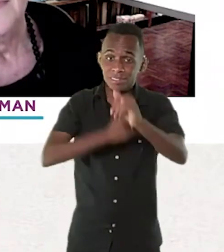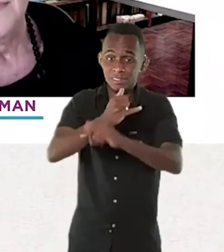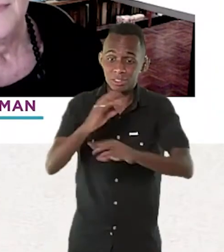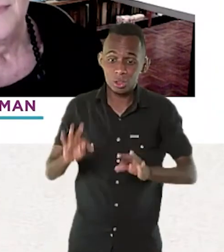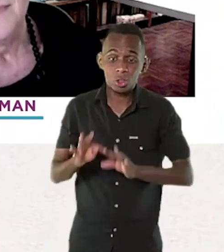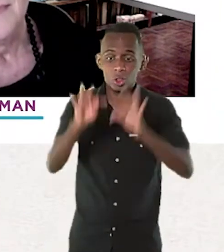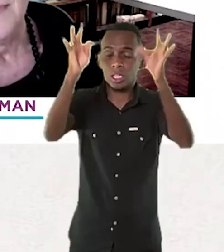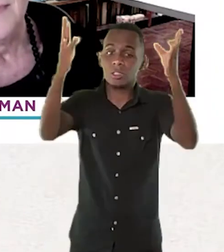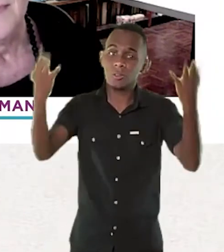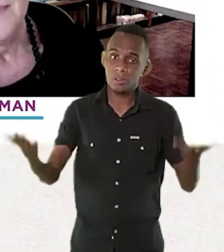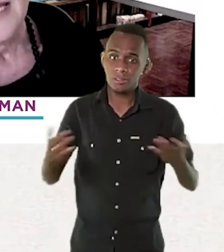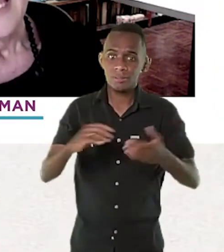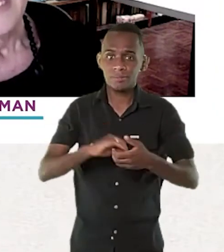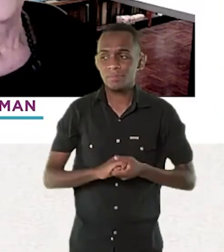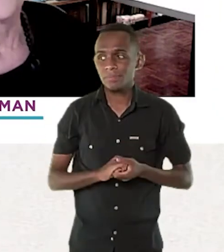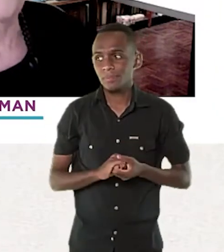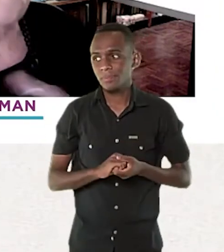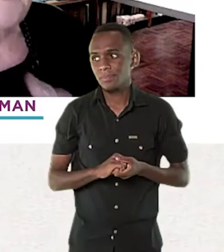lançou?